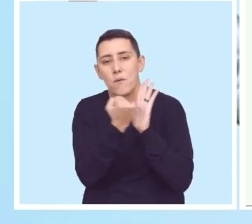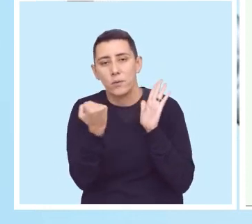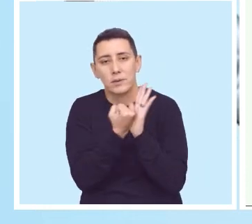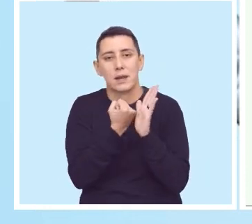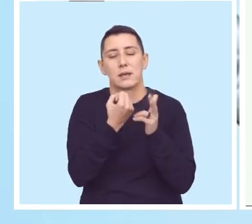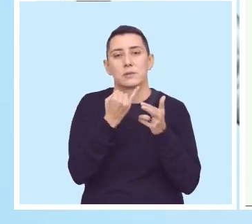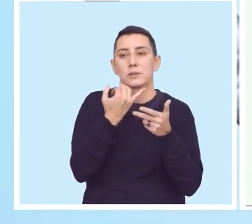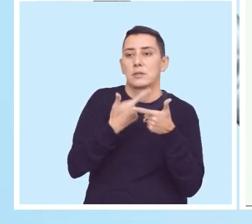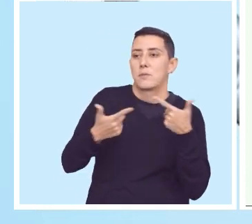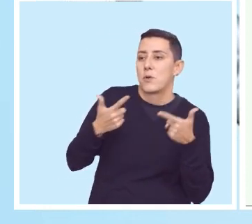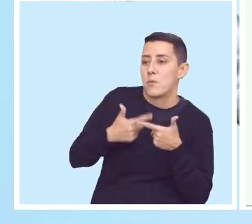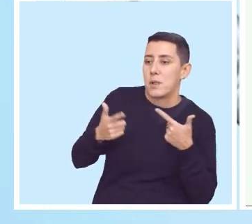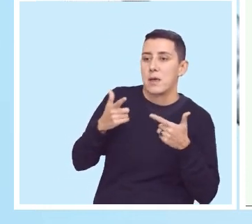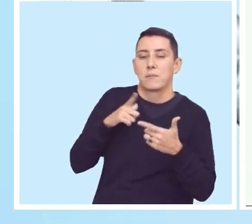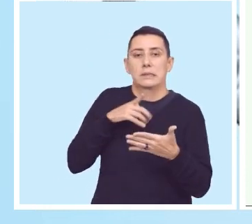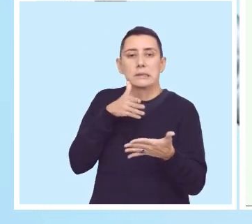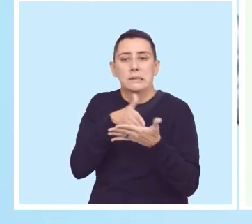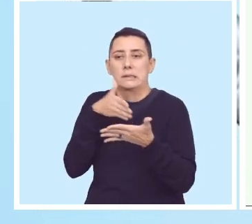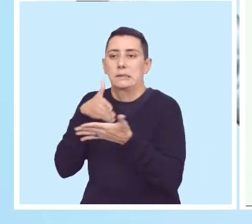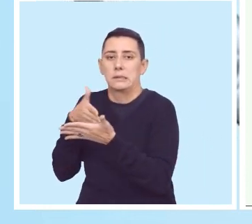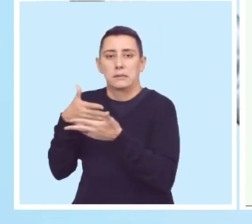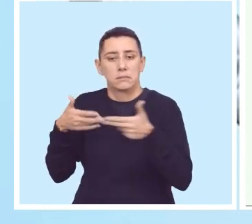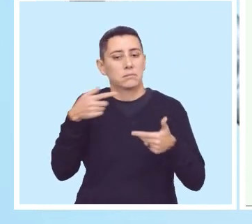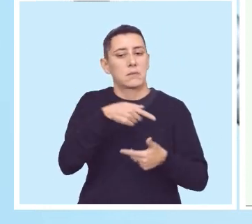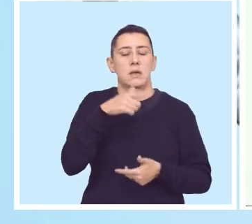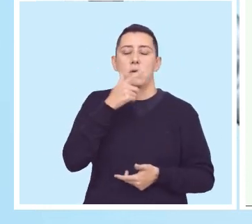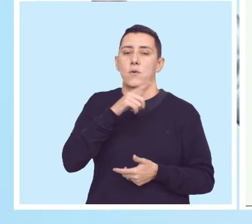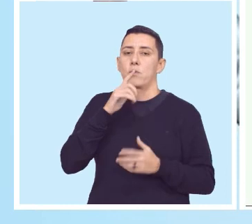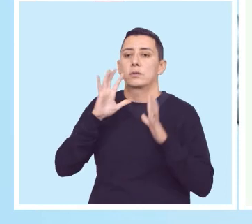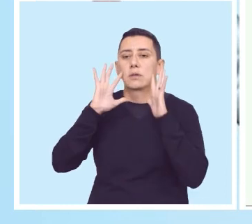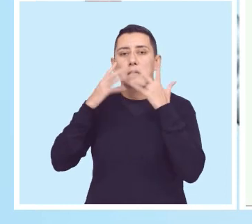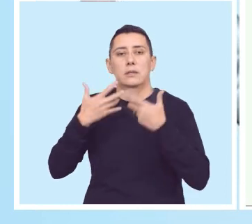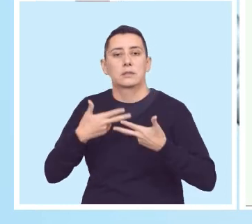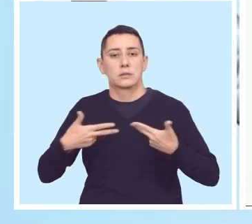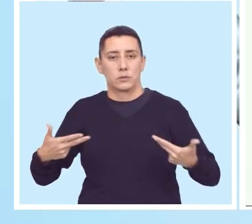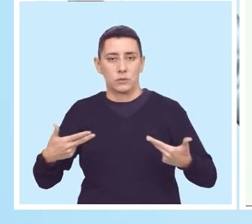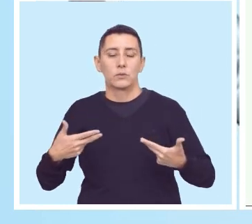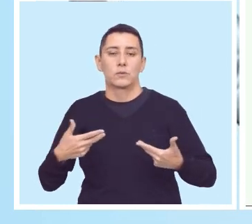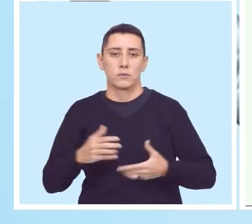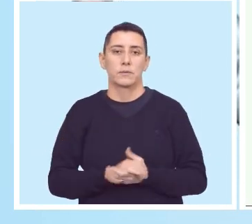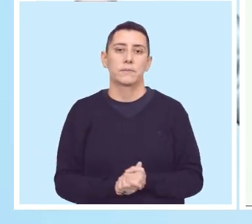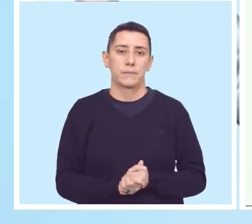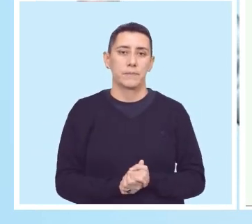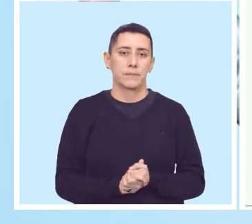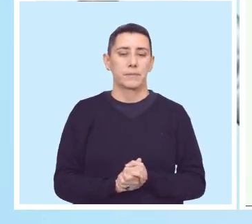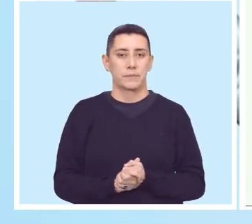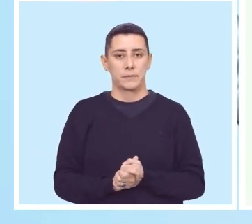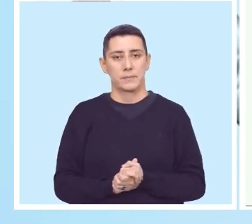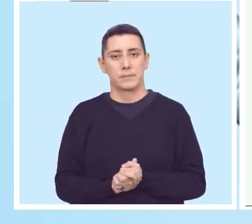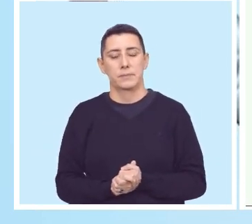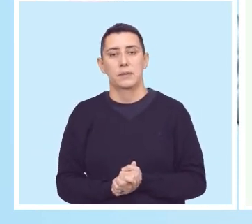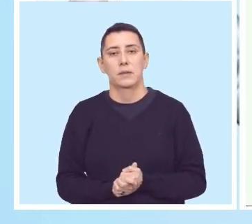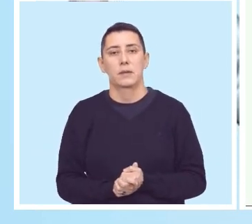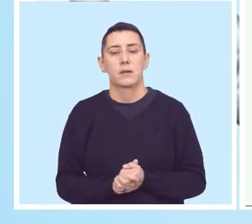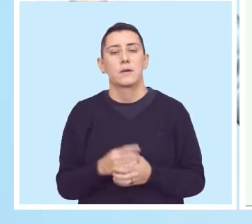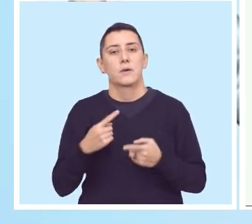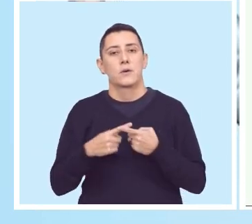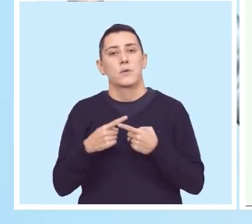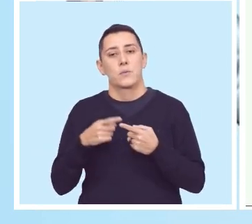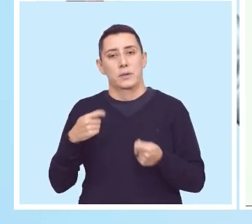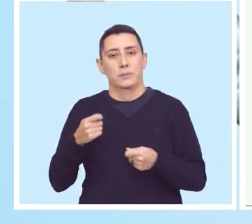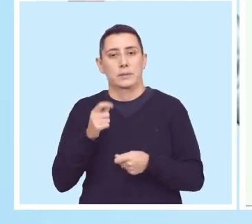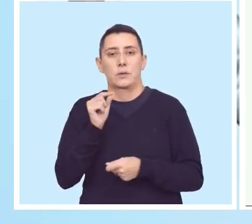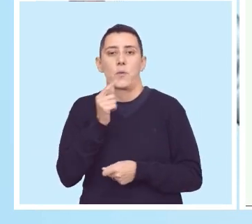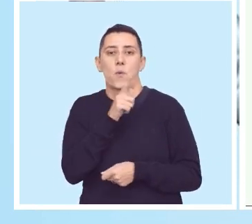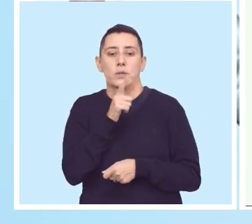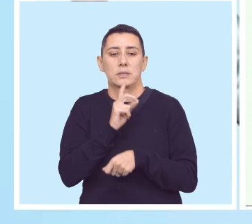entraves burocráticos fossem vencidos, né? E quando eu falo entrave, não é no sentido pejorativo, é porque tem que haver mesmo todo um controle, né?